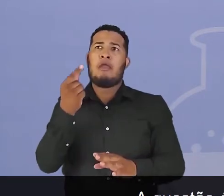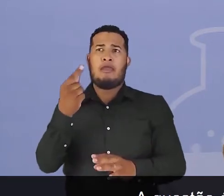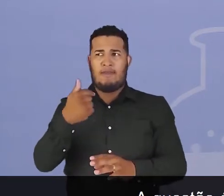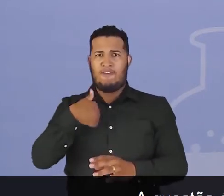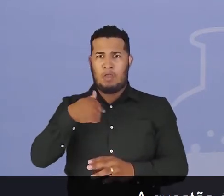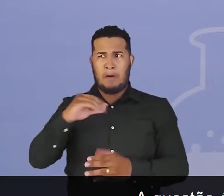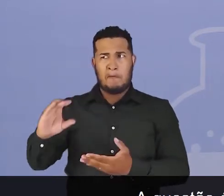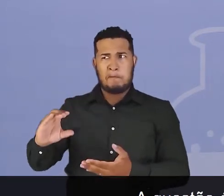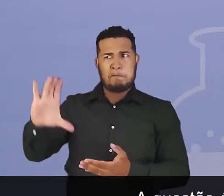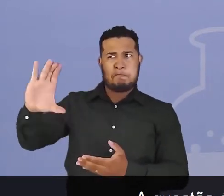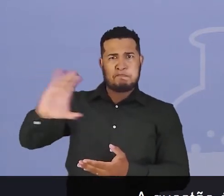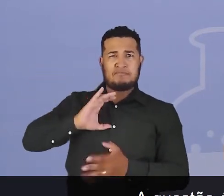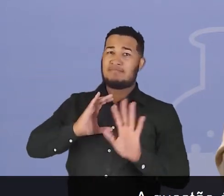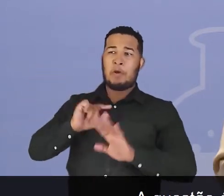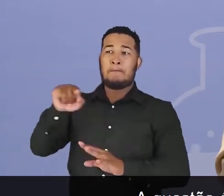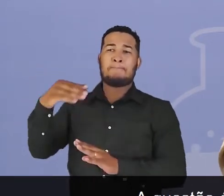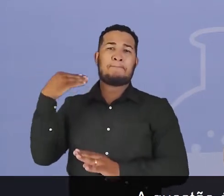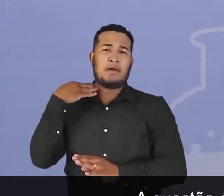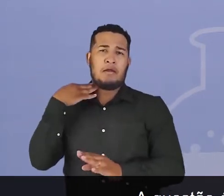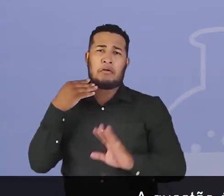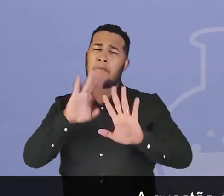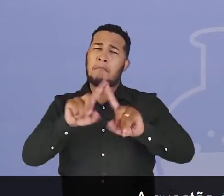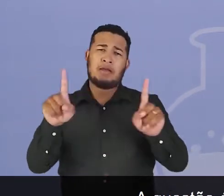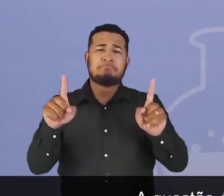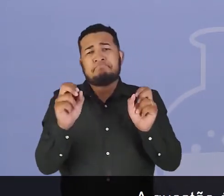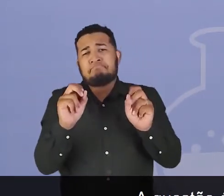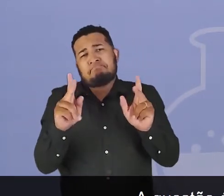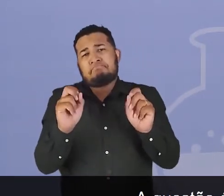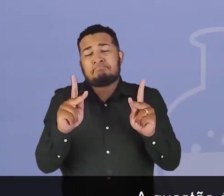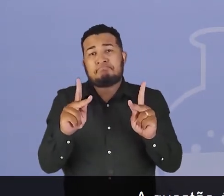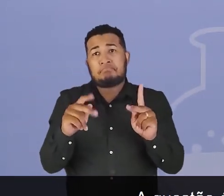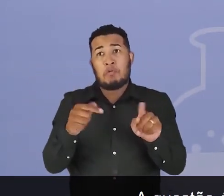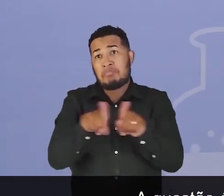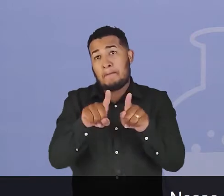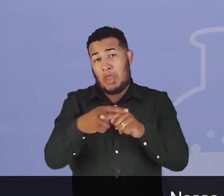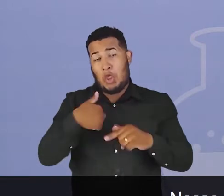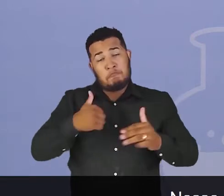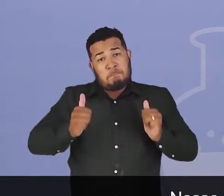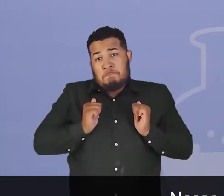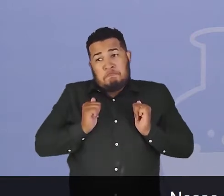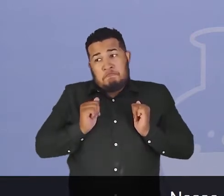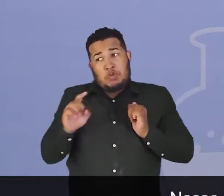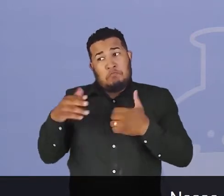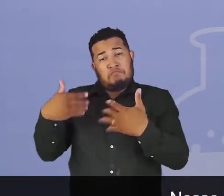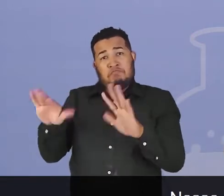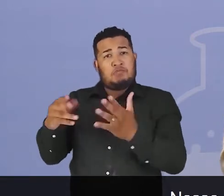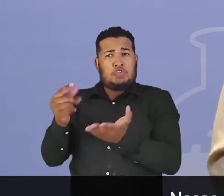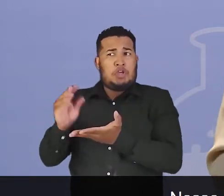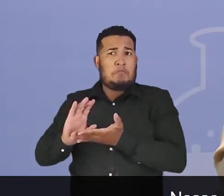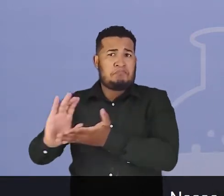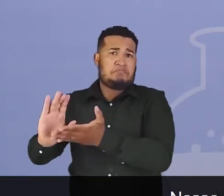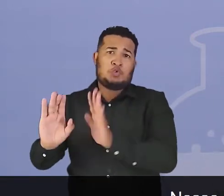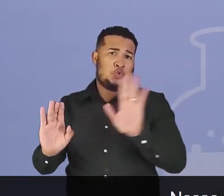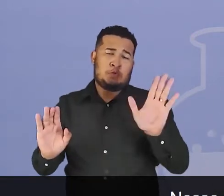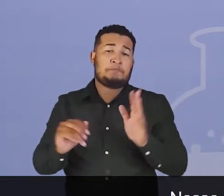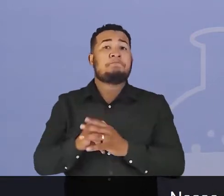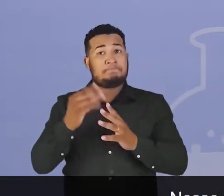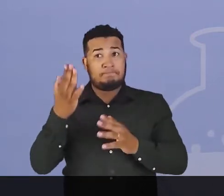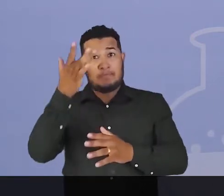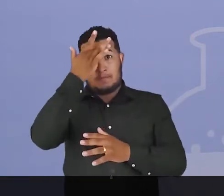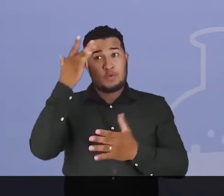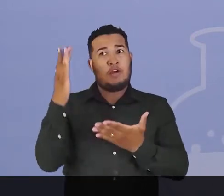quem ganha mais com isso não sou eu, é o banco. Mas tudo bem, nesse caso eu também não fiz nada, deixei o dinheiro parado lá,